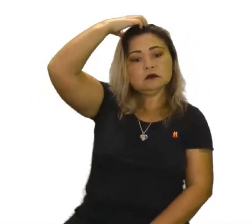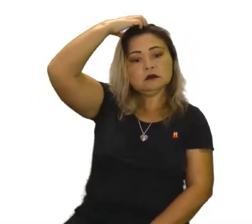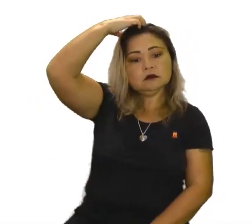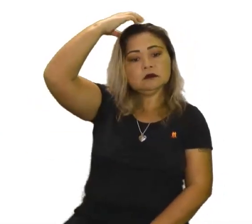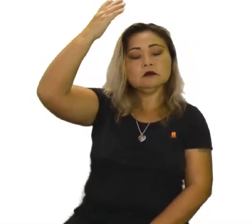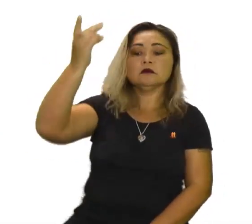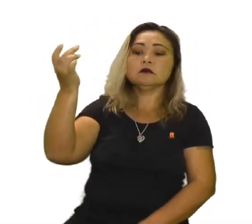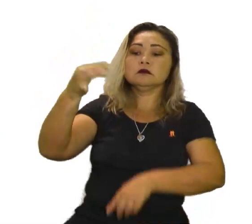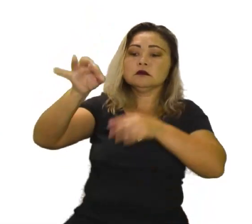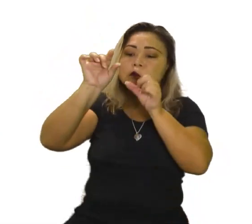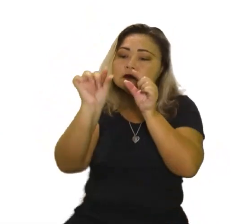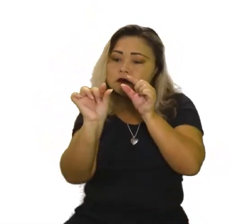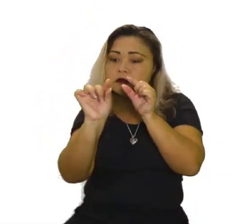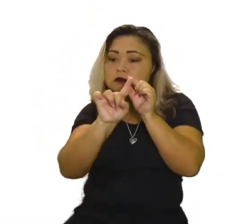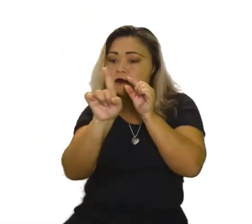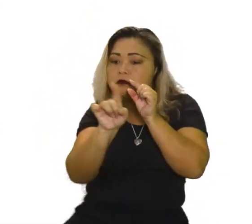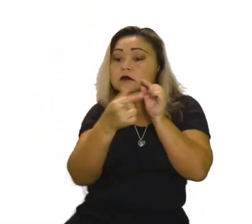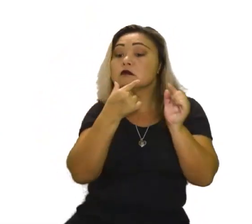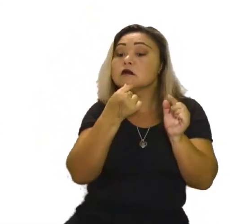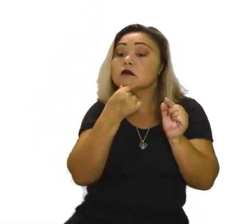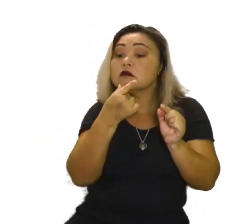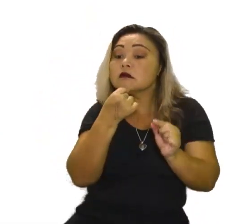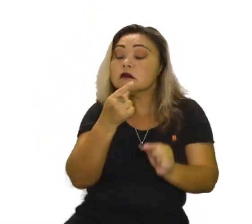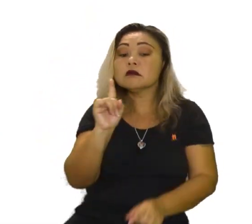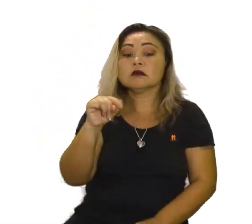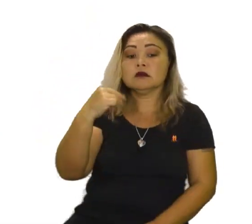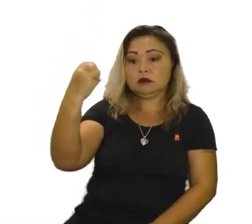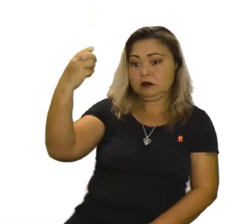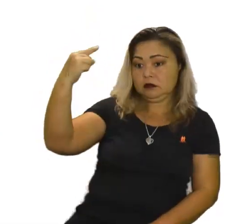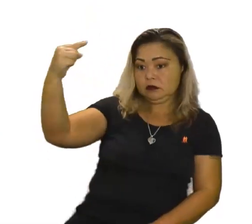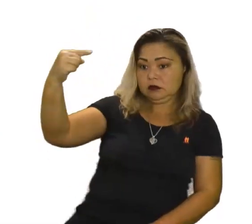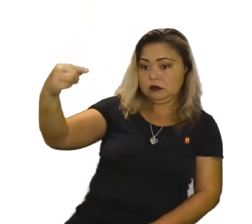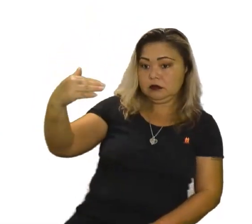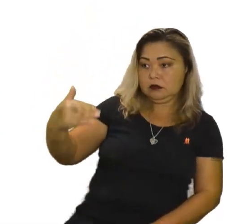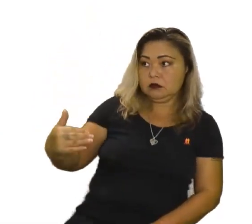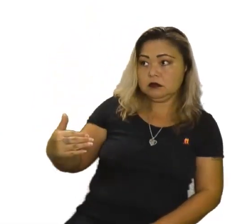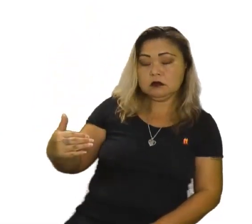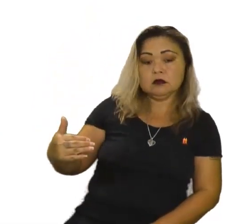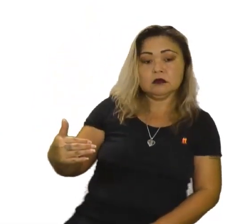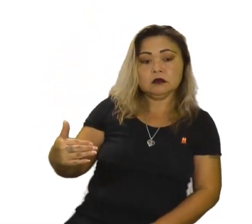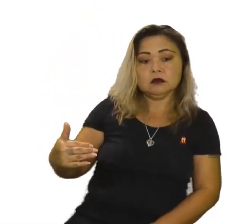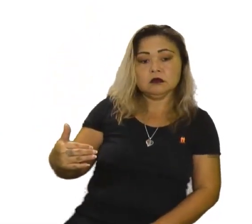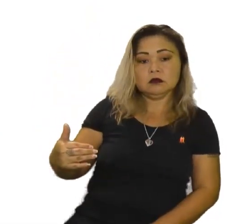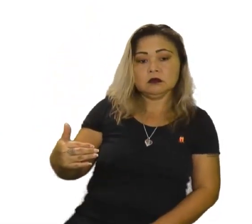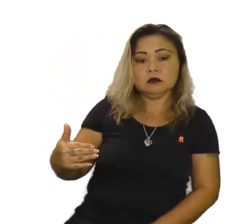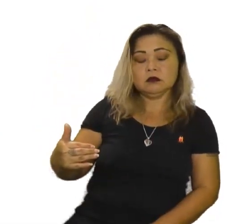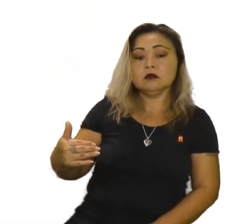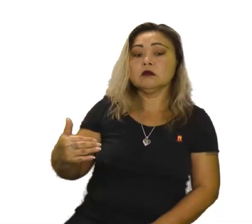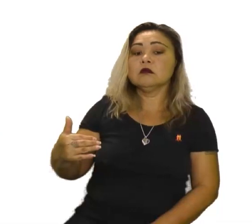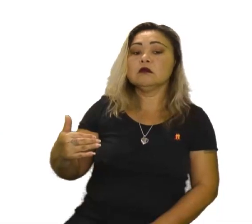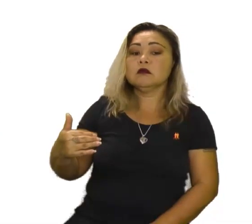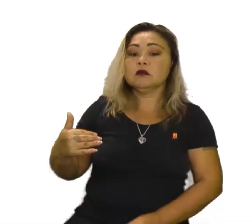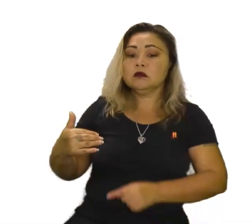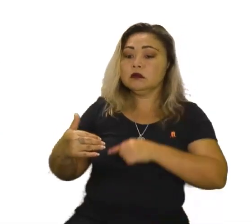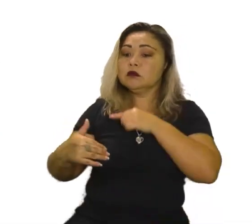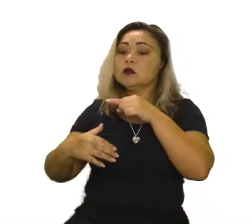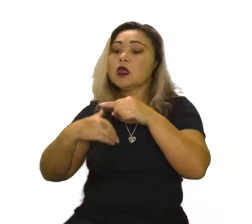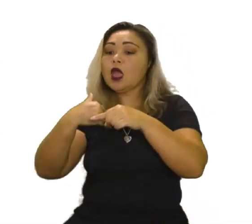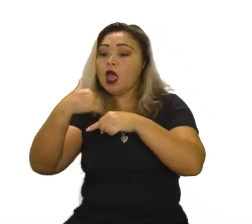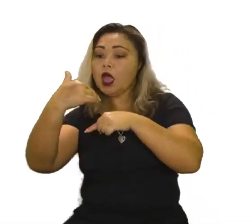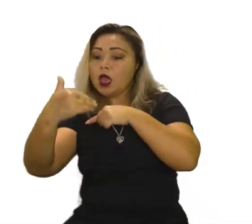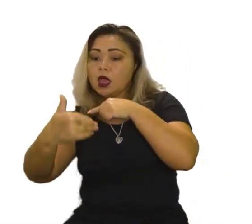rainha, operária e zangão. Os três, olha aí, ó, para o processo de